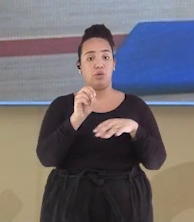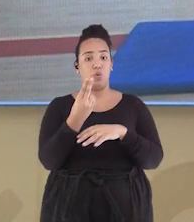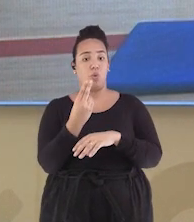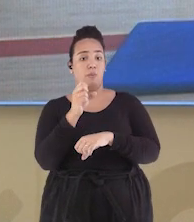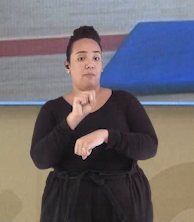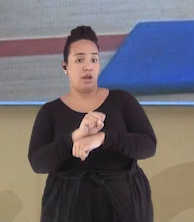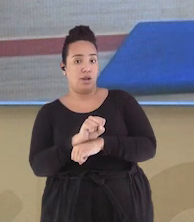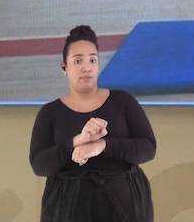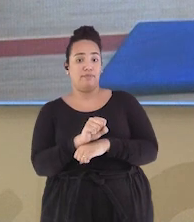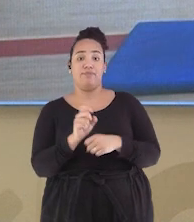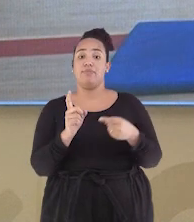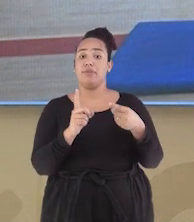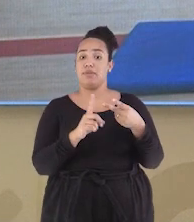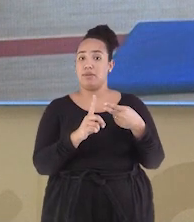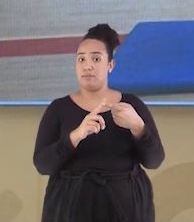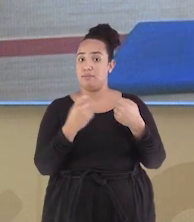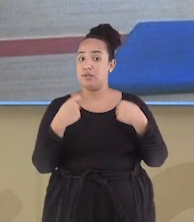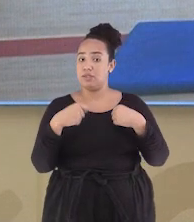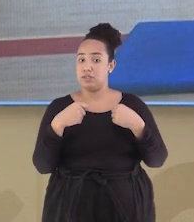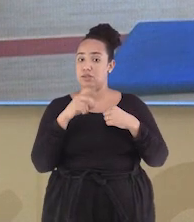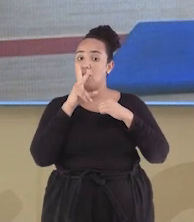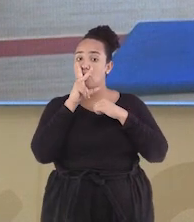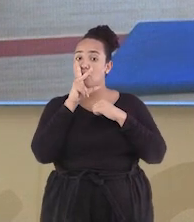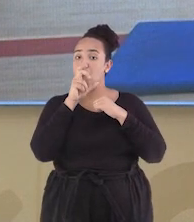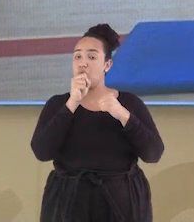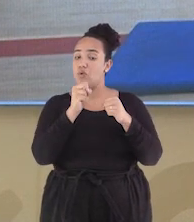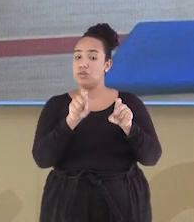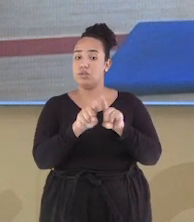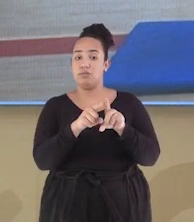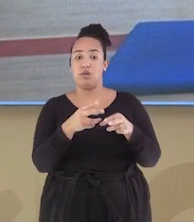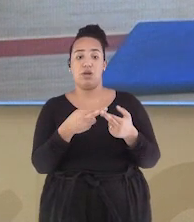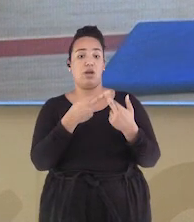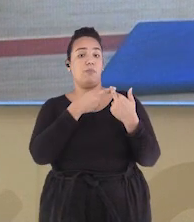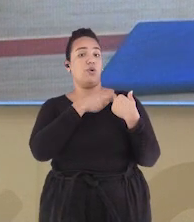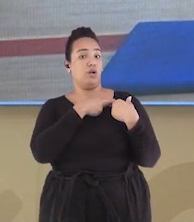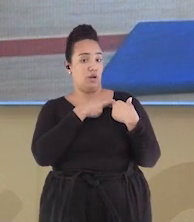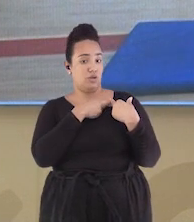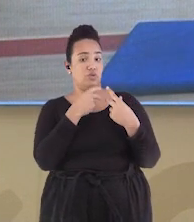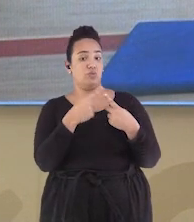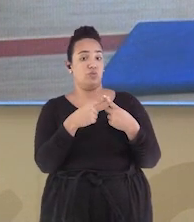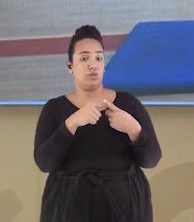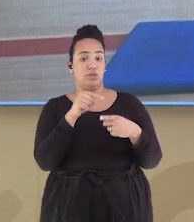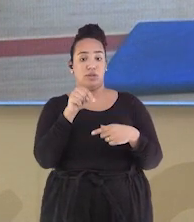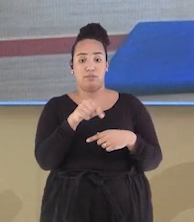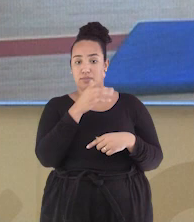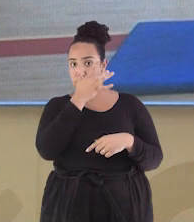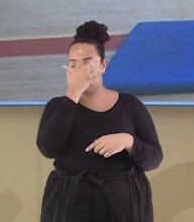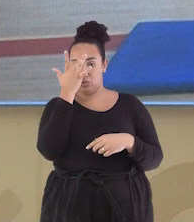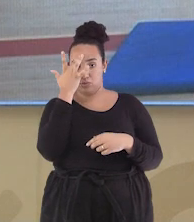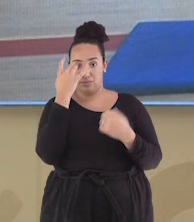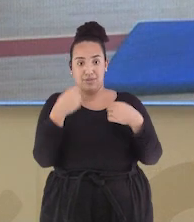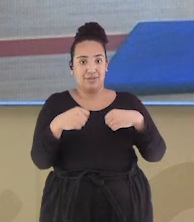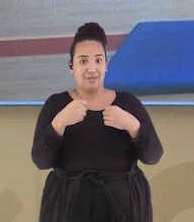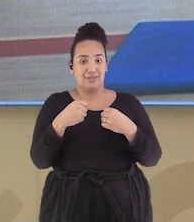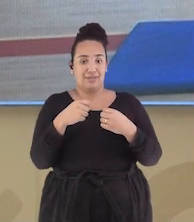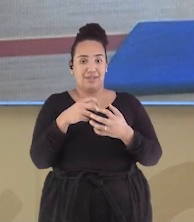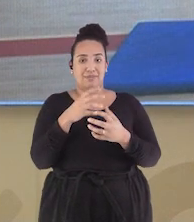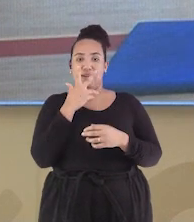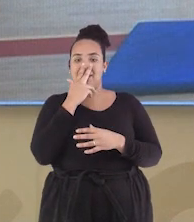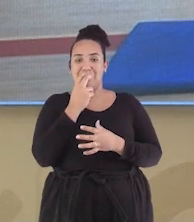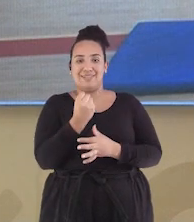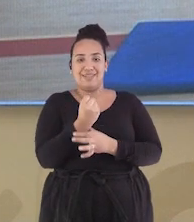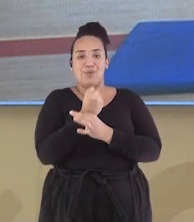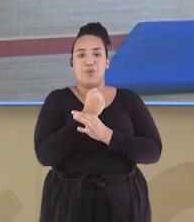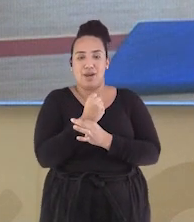muita força, liderança e responsabilidade, já que essa pessoa literalmente segura quem está no alto. O volante tem